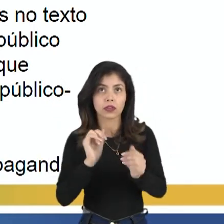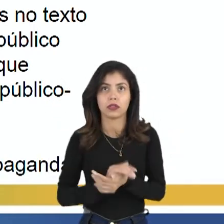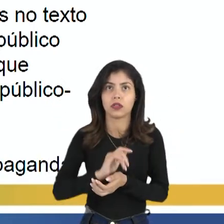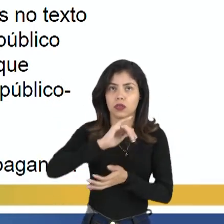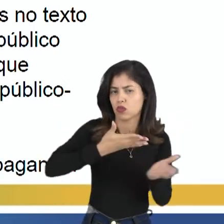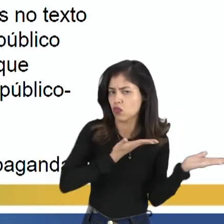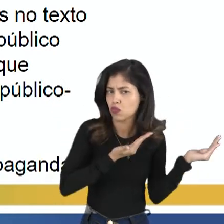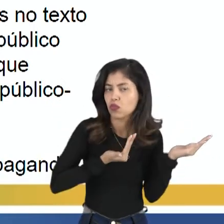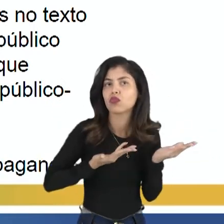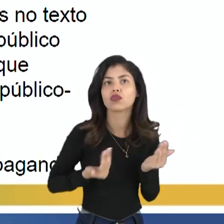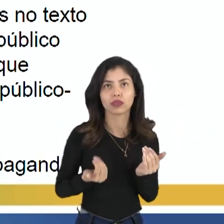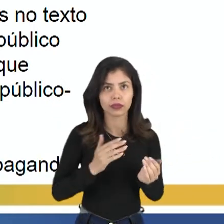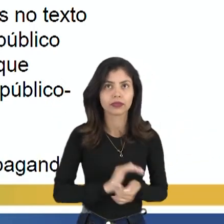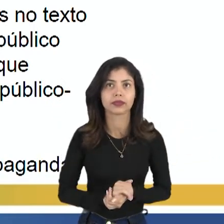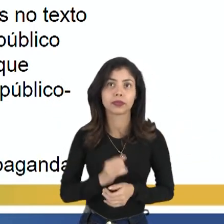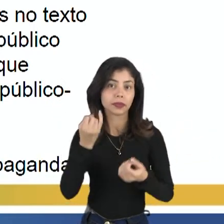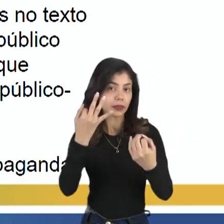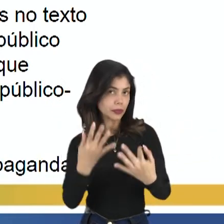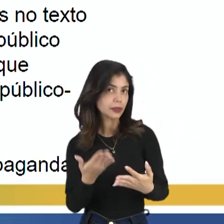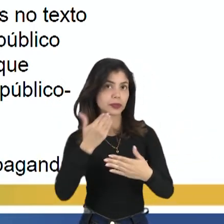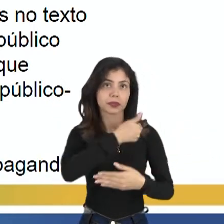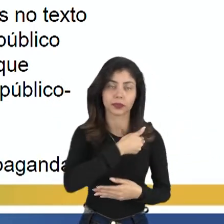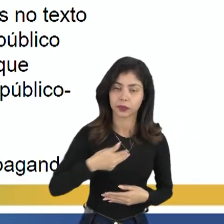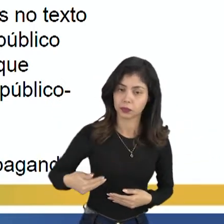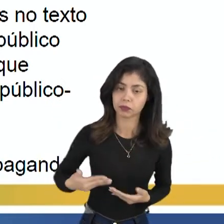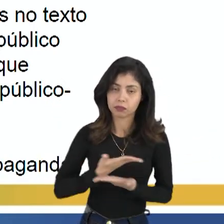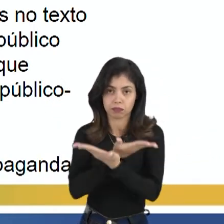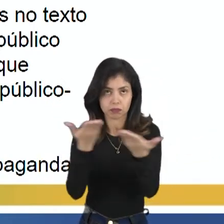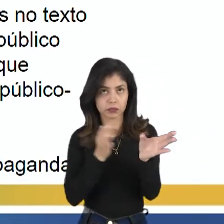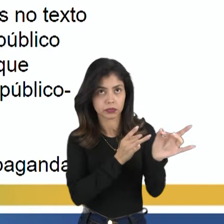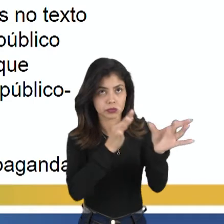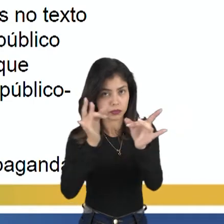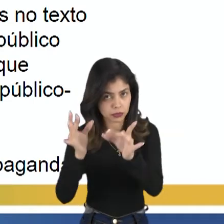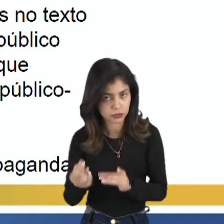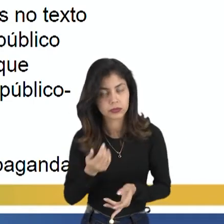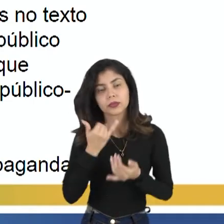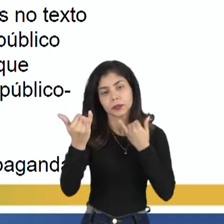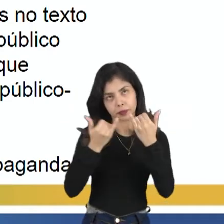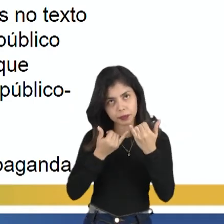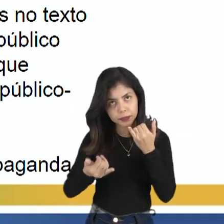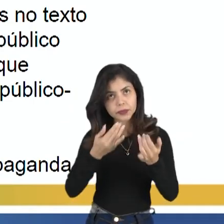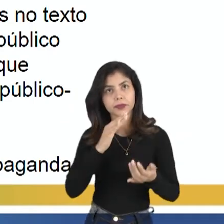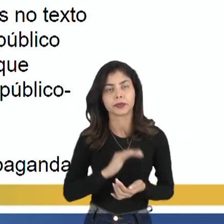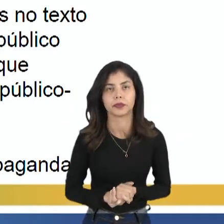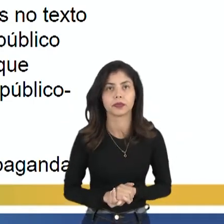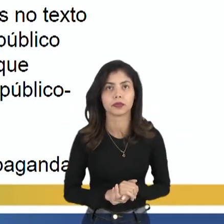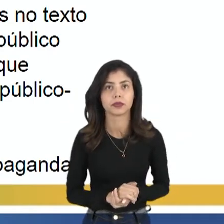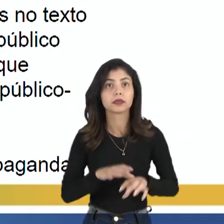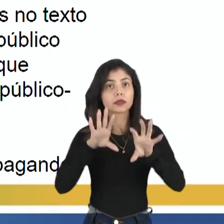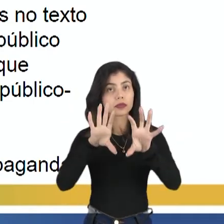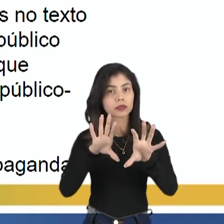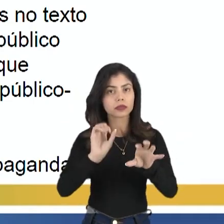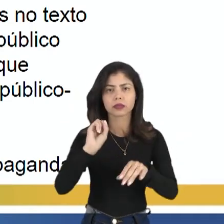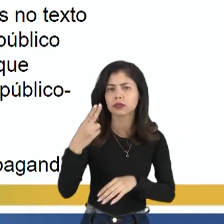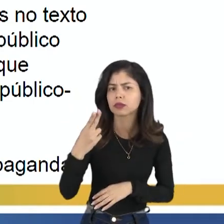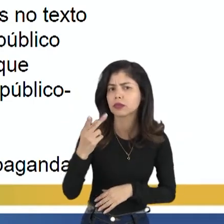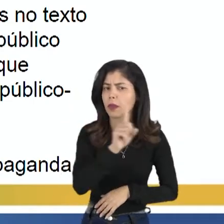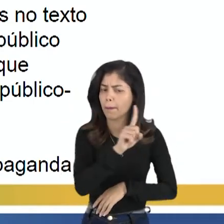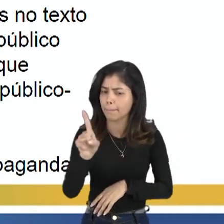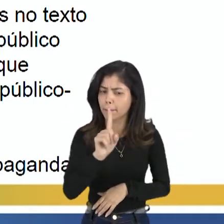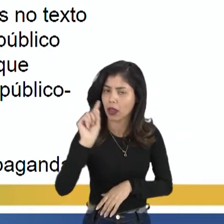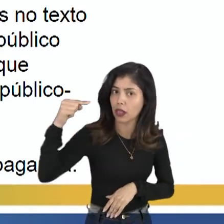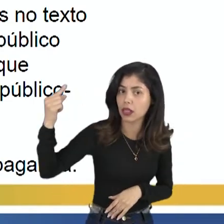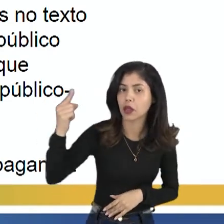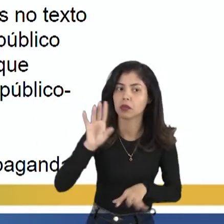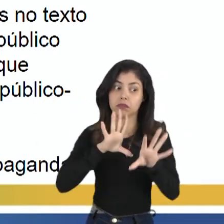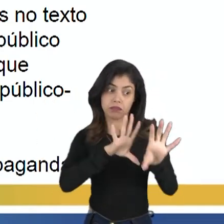linguagem jovial, coincidindo com o público-alvo da mercadoria anunciada. Ou seja, eles não estão